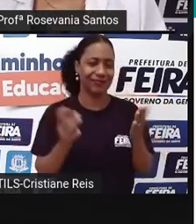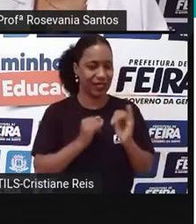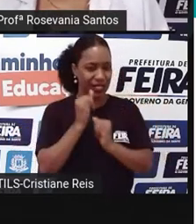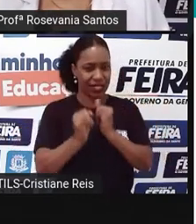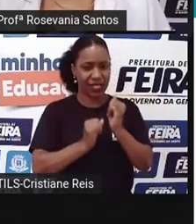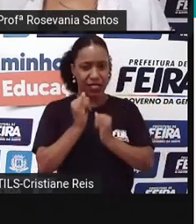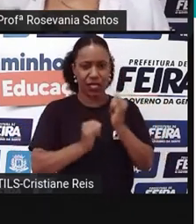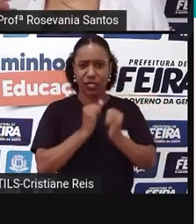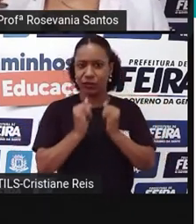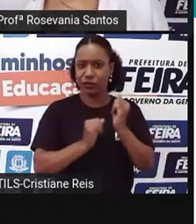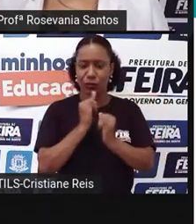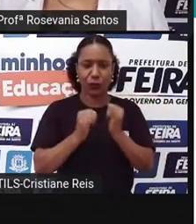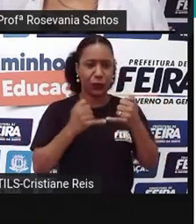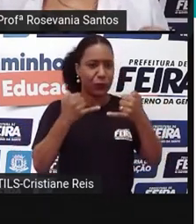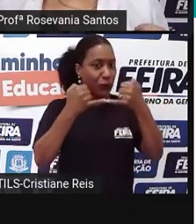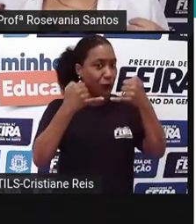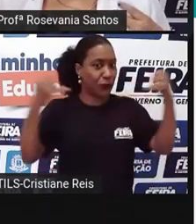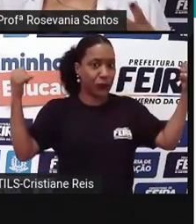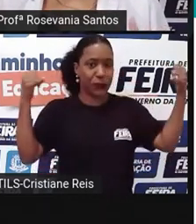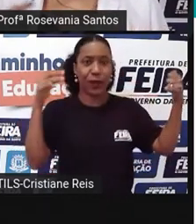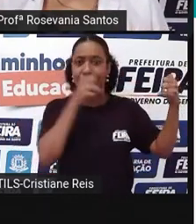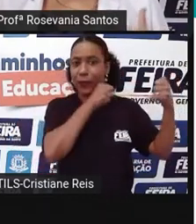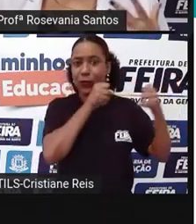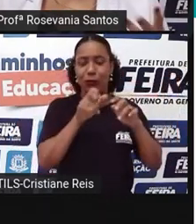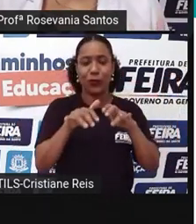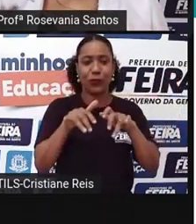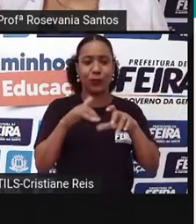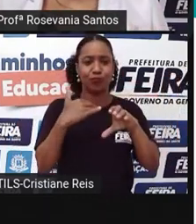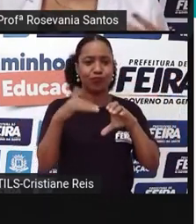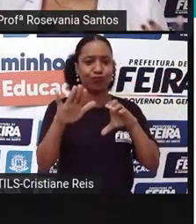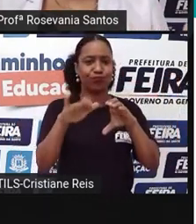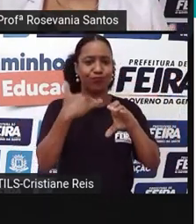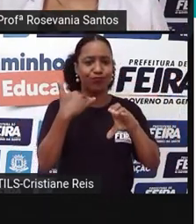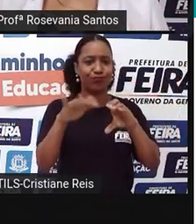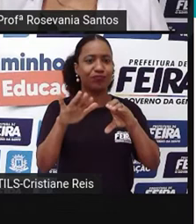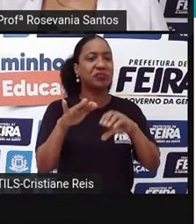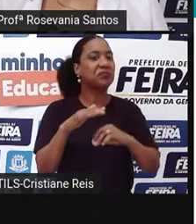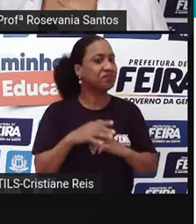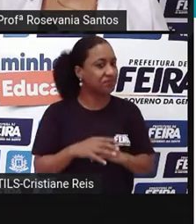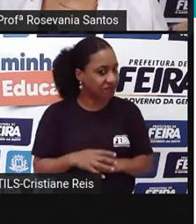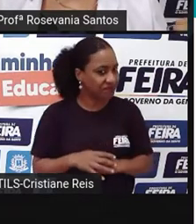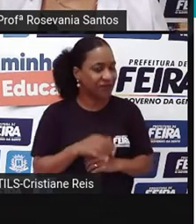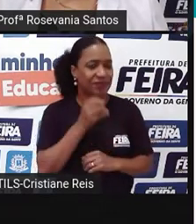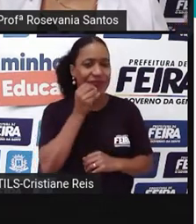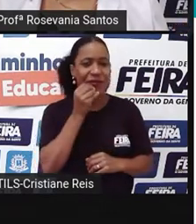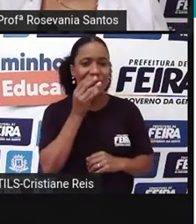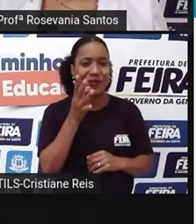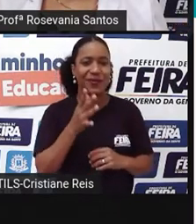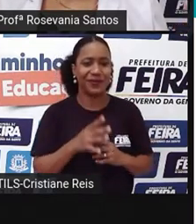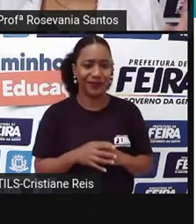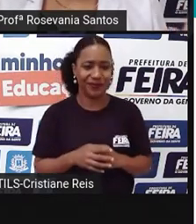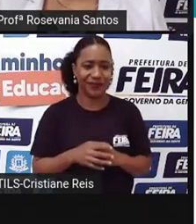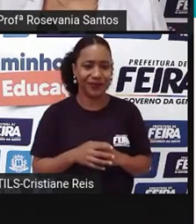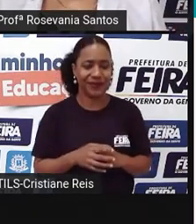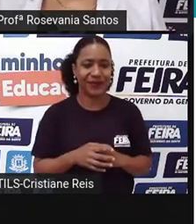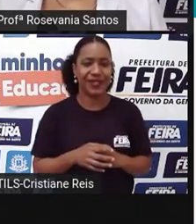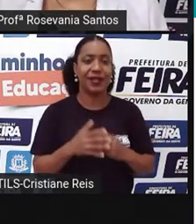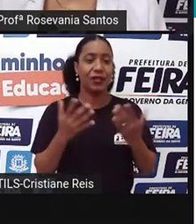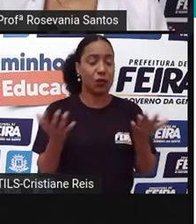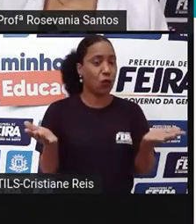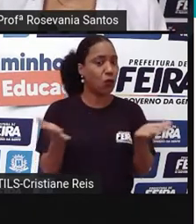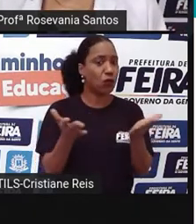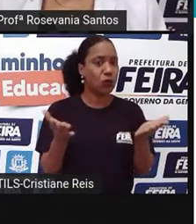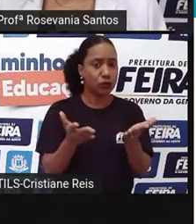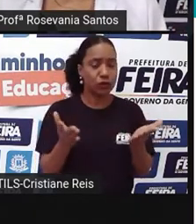internet de alta velocidade, você poder enviar esses dados e receber. Hoje a gente praticamente é muito